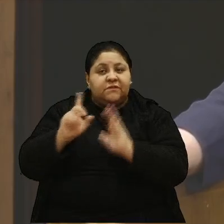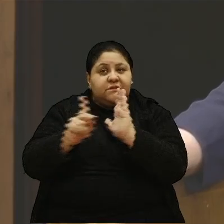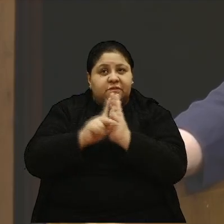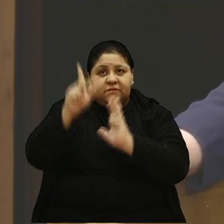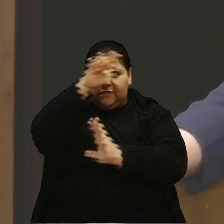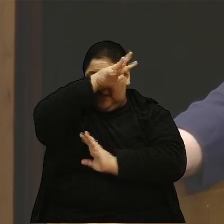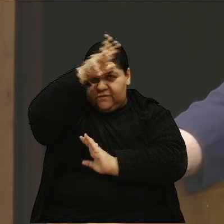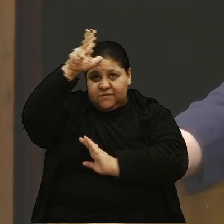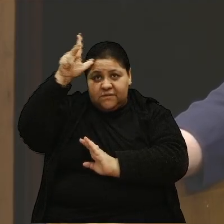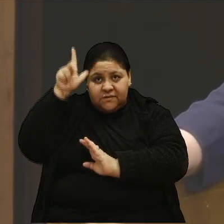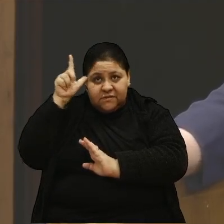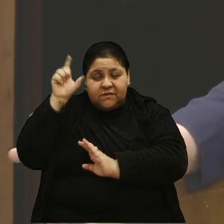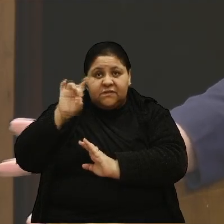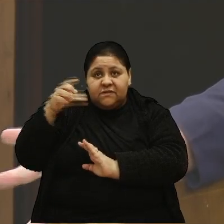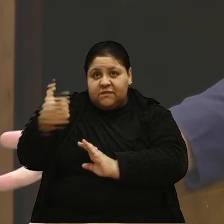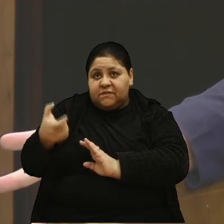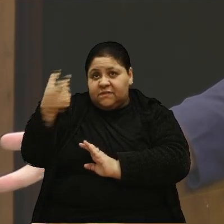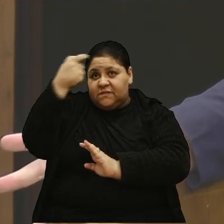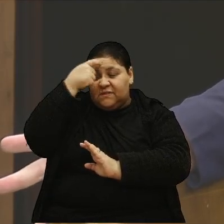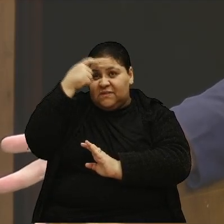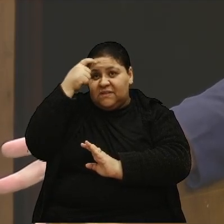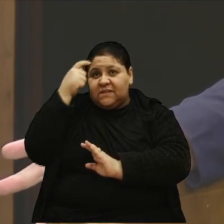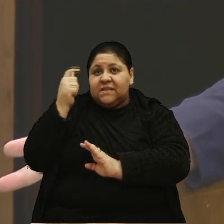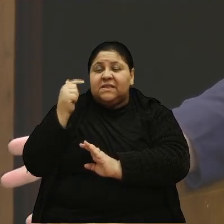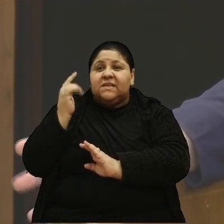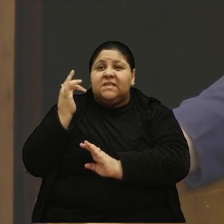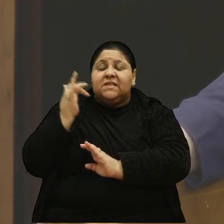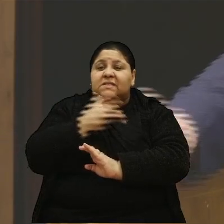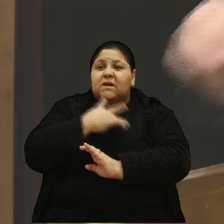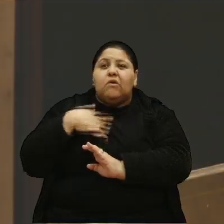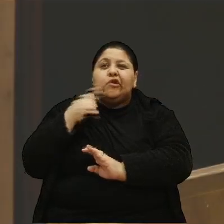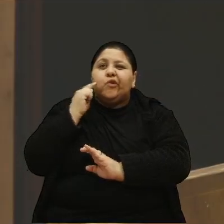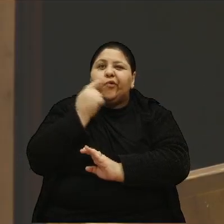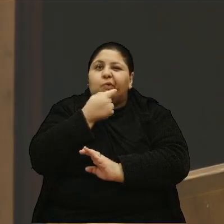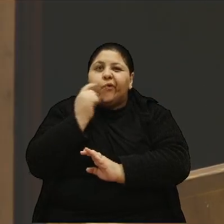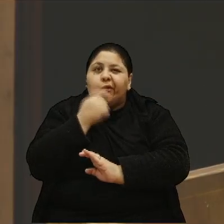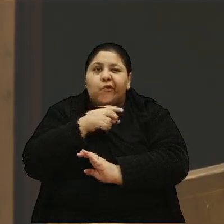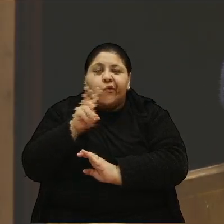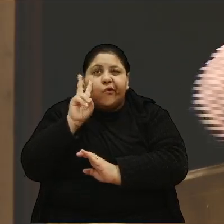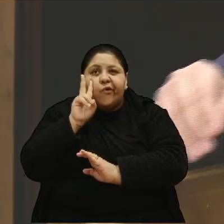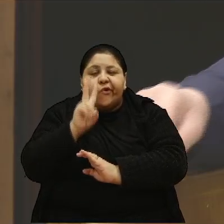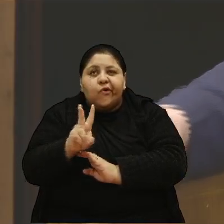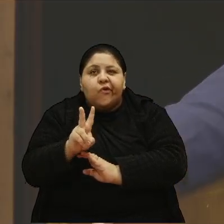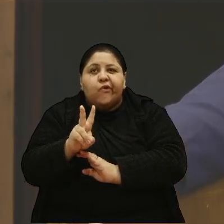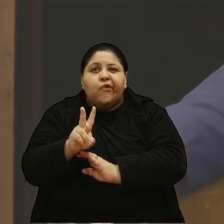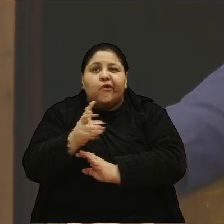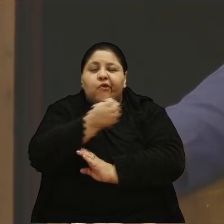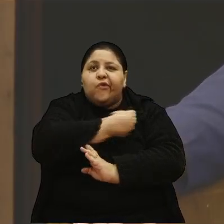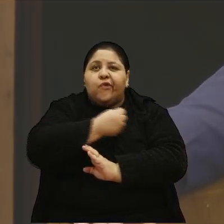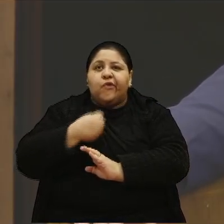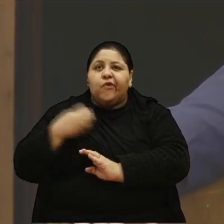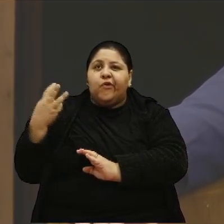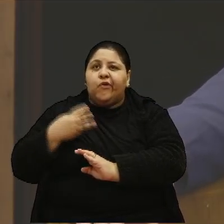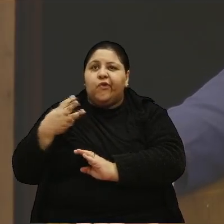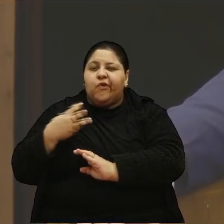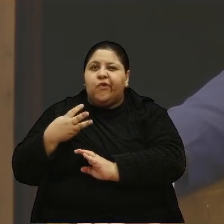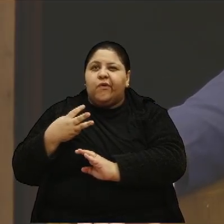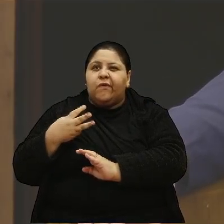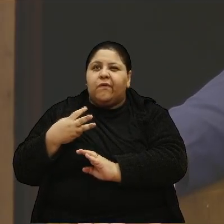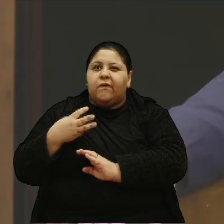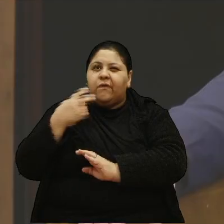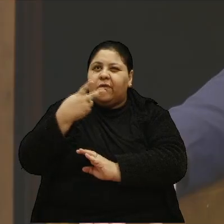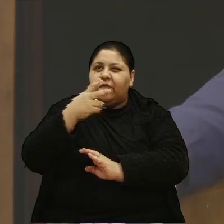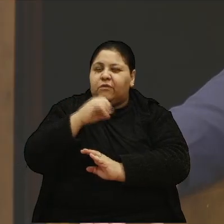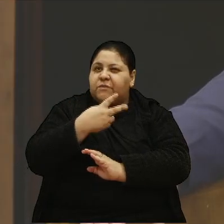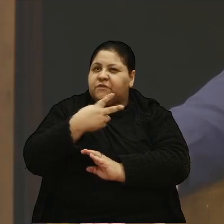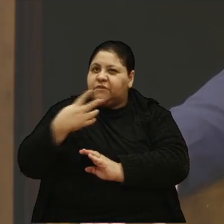que é sobre a conscientização da saúde bucal das crianças, né? E ali nós olhamos a quantidade de número dado do primeiro trimestre de 2024, se eu não